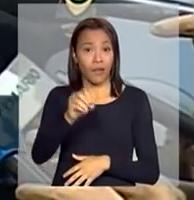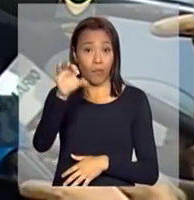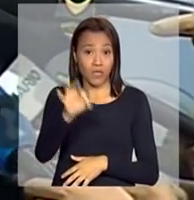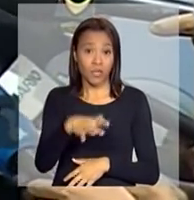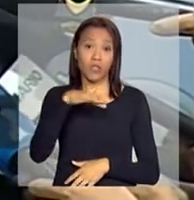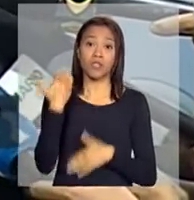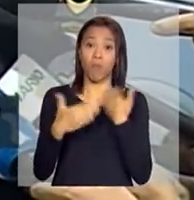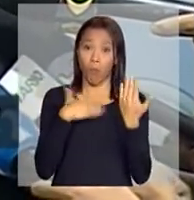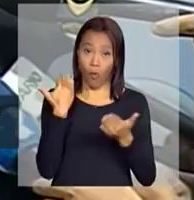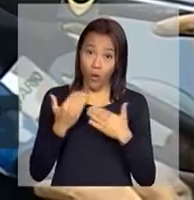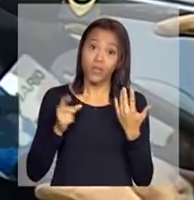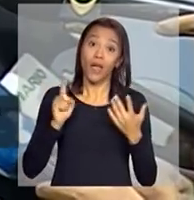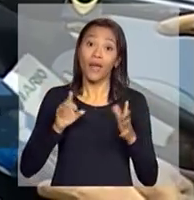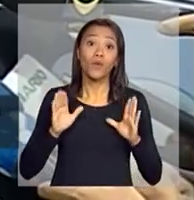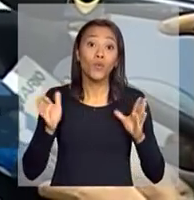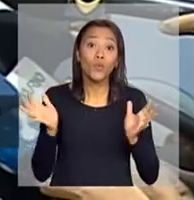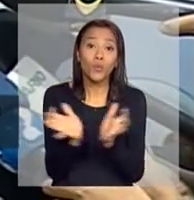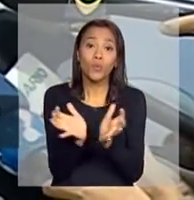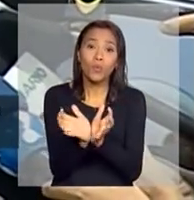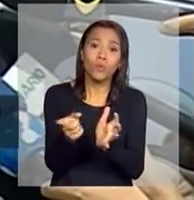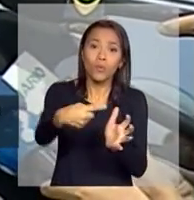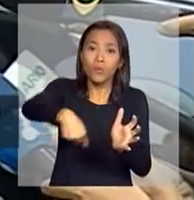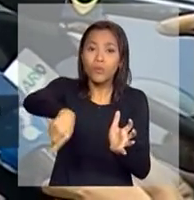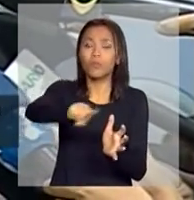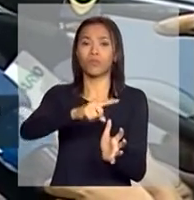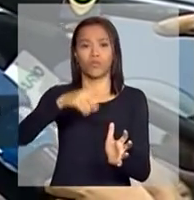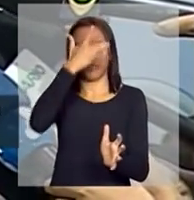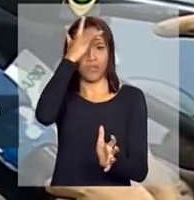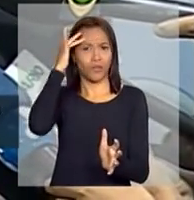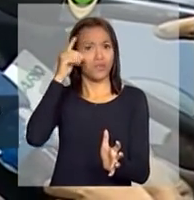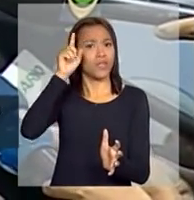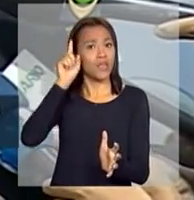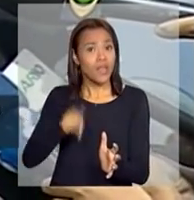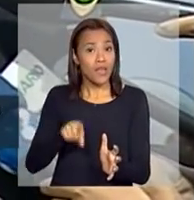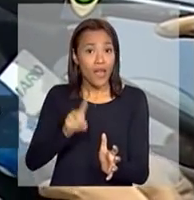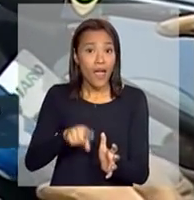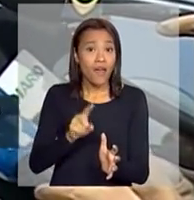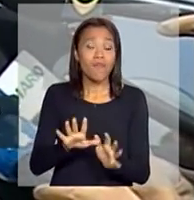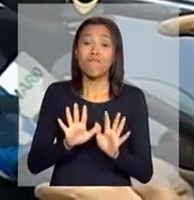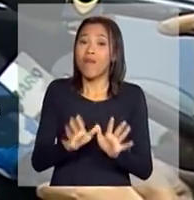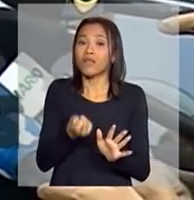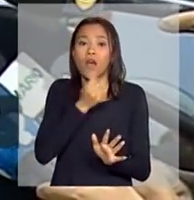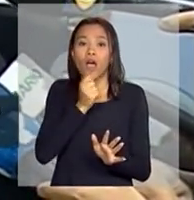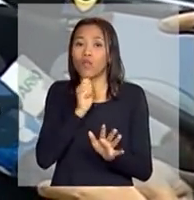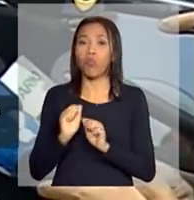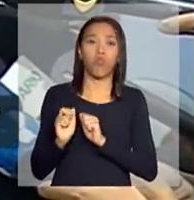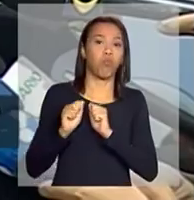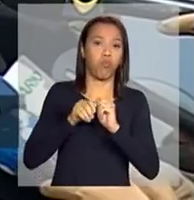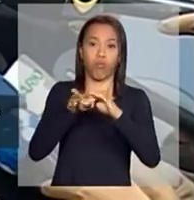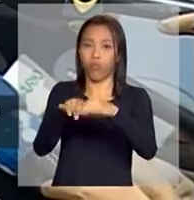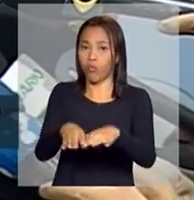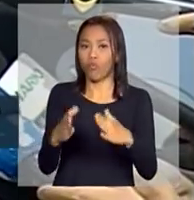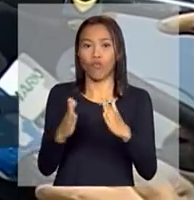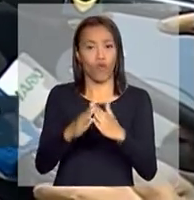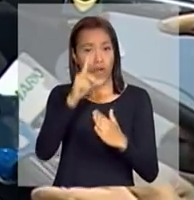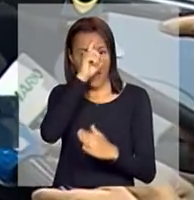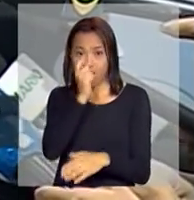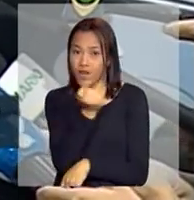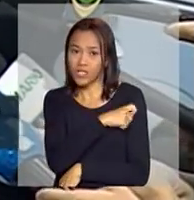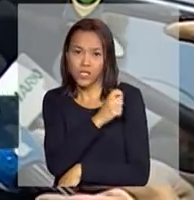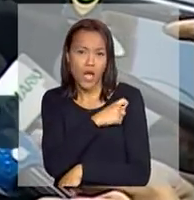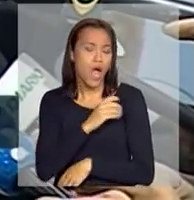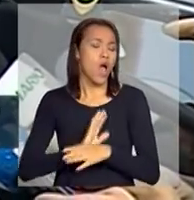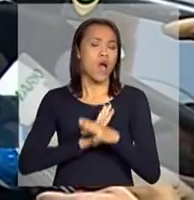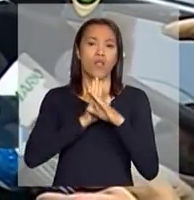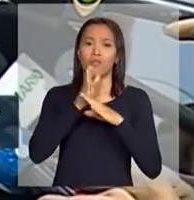óbitos foram exatamente em pessoas que eram do público-alvo e não foram se vacinar, não foi feito busca ativa nessas pessoas,